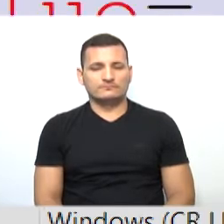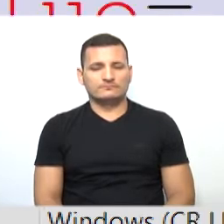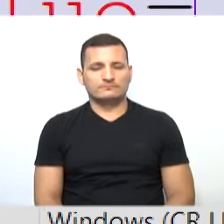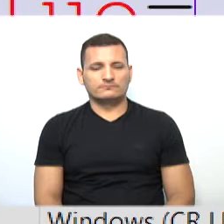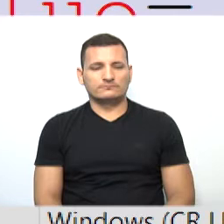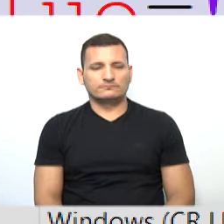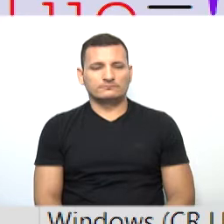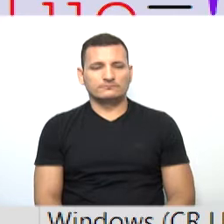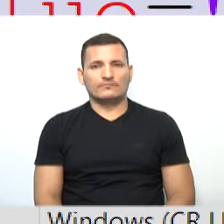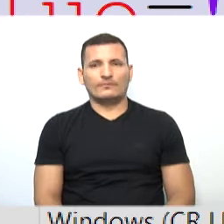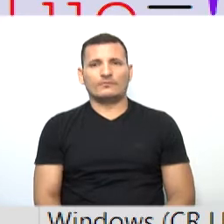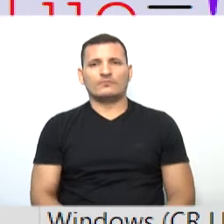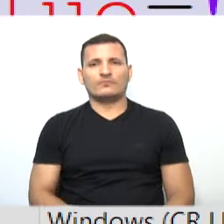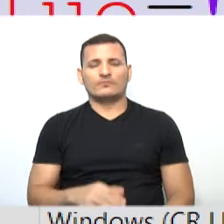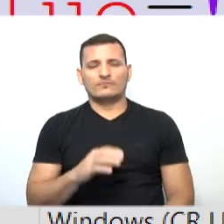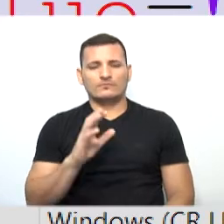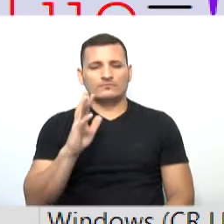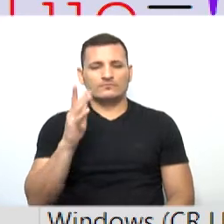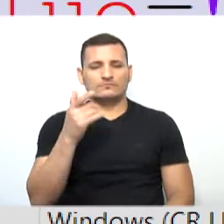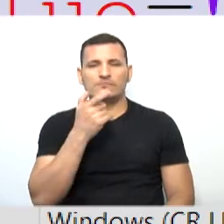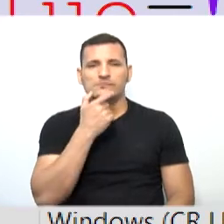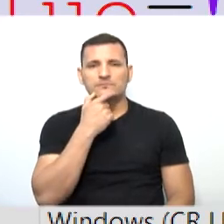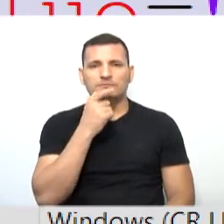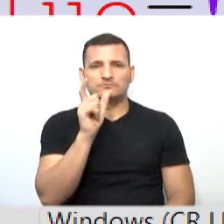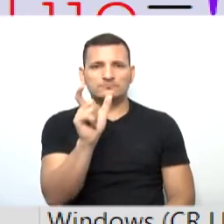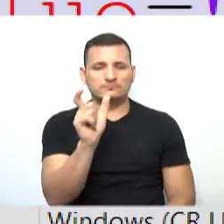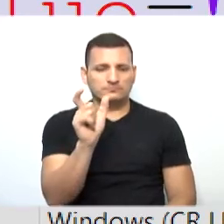inglês. Value, qual é o valor dela?